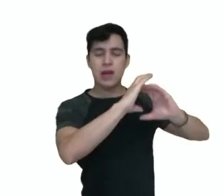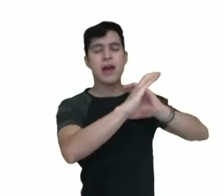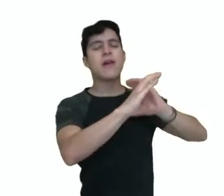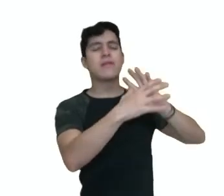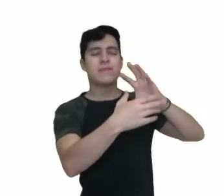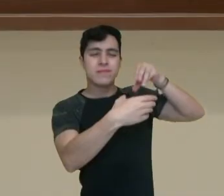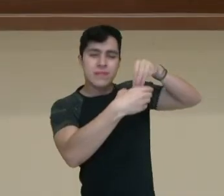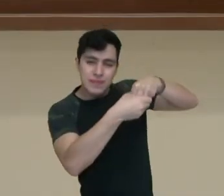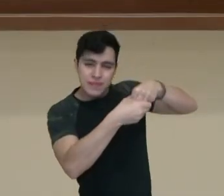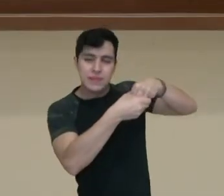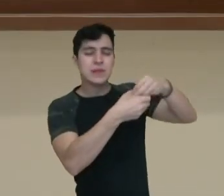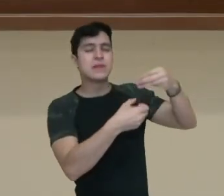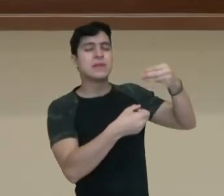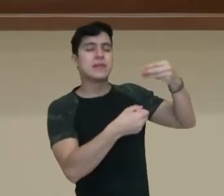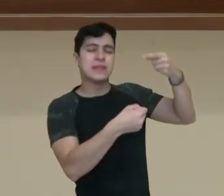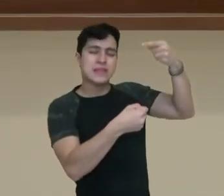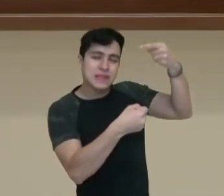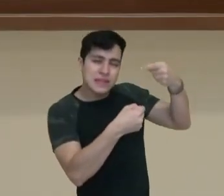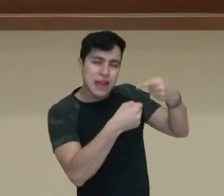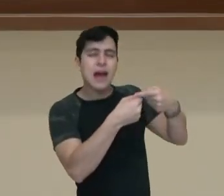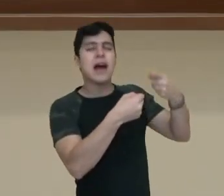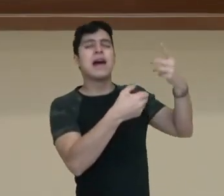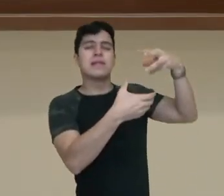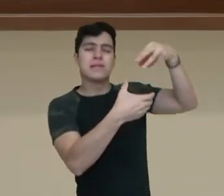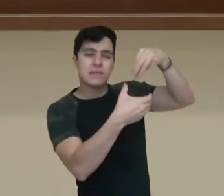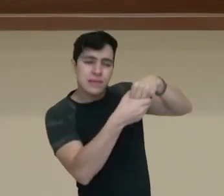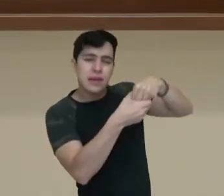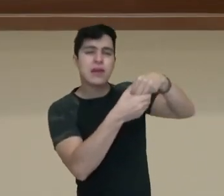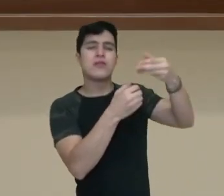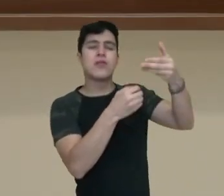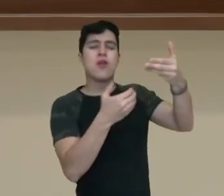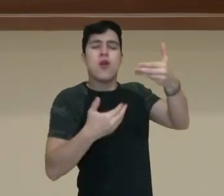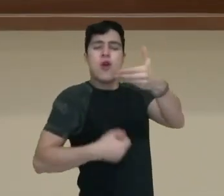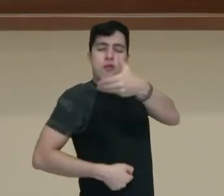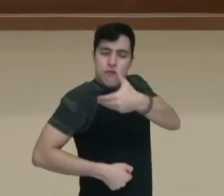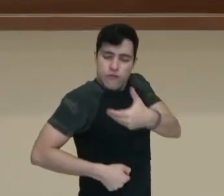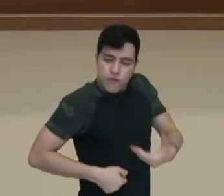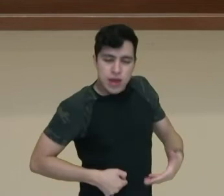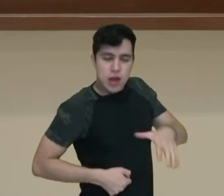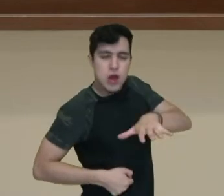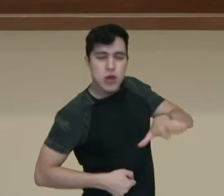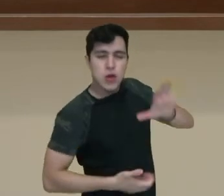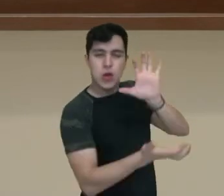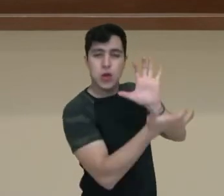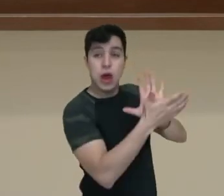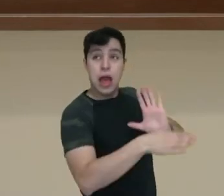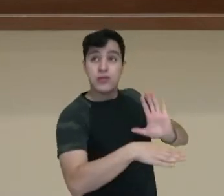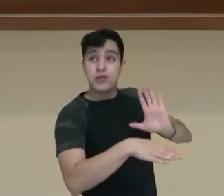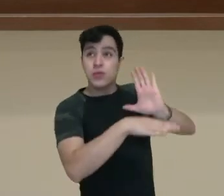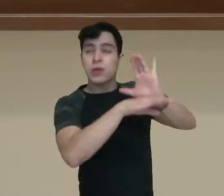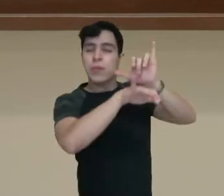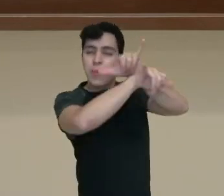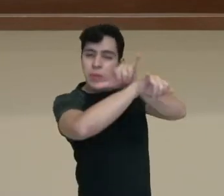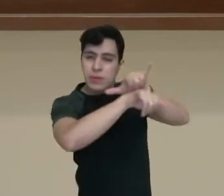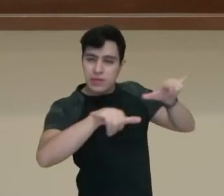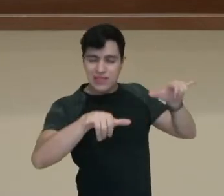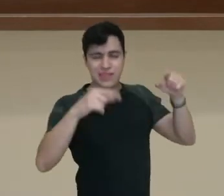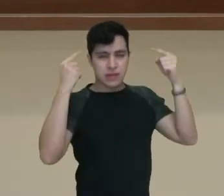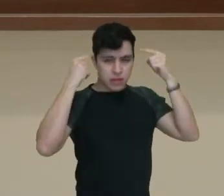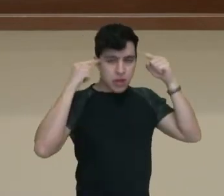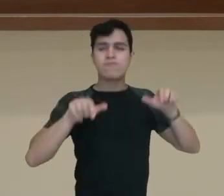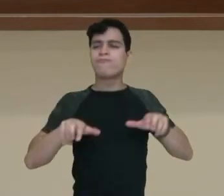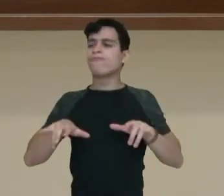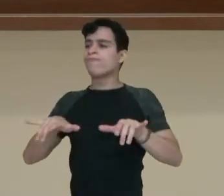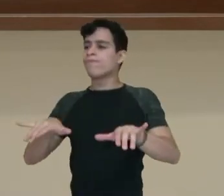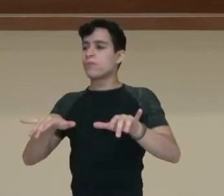Tocantins, e então a Ana Paula Gomes representou essa assessoria. Você precisa tomar um pouco de cuidado, porque quando eu disse